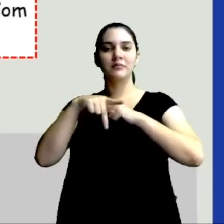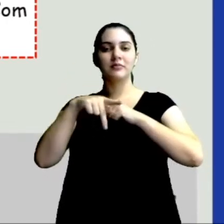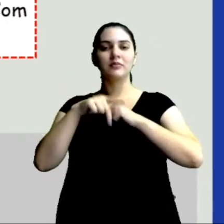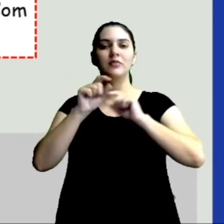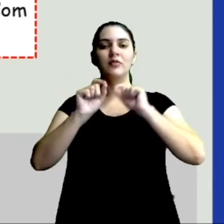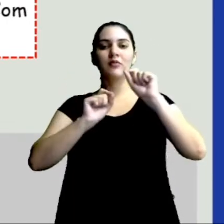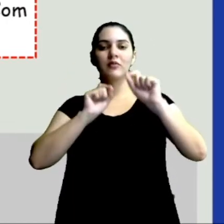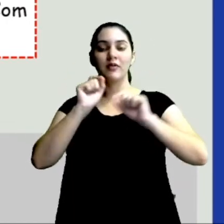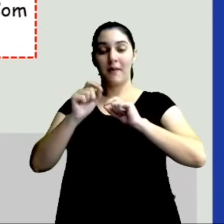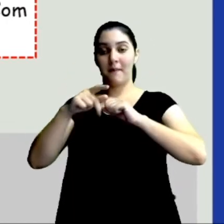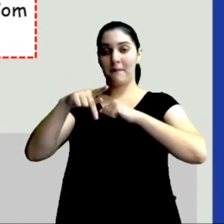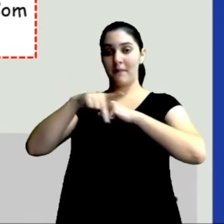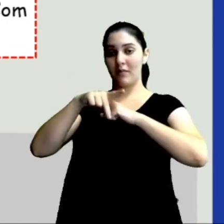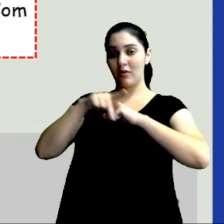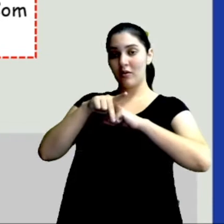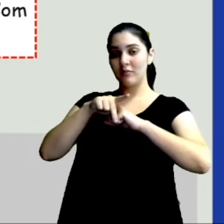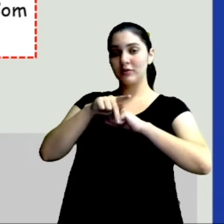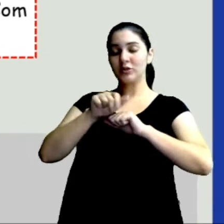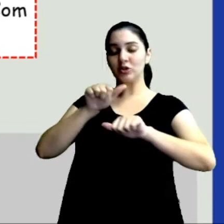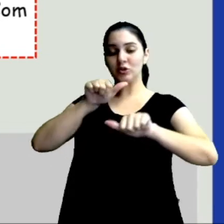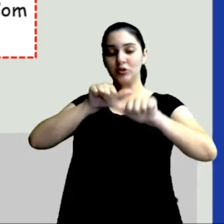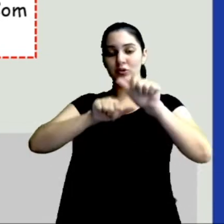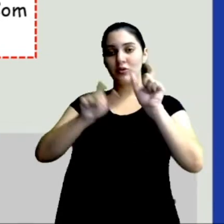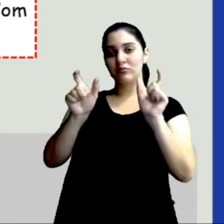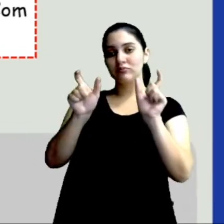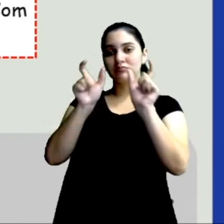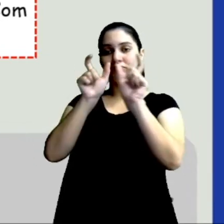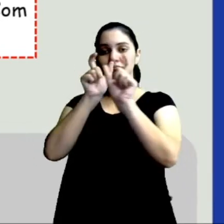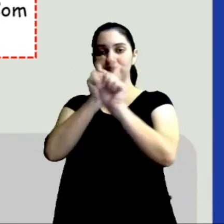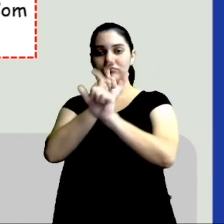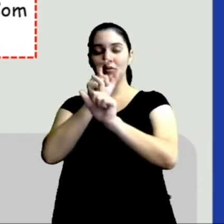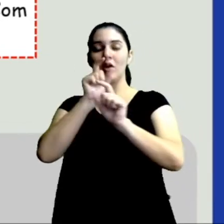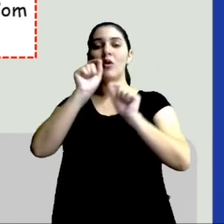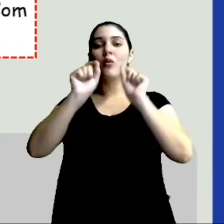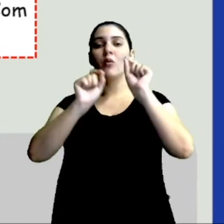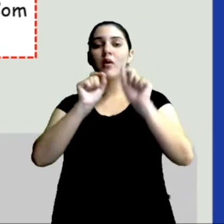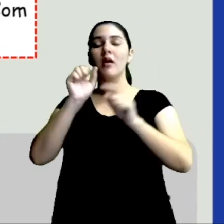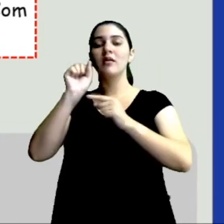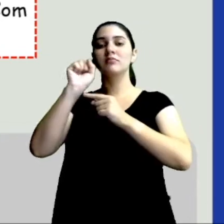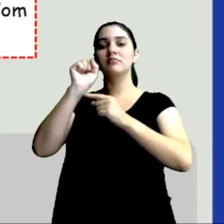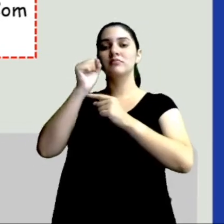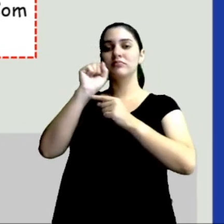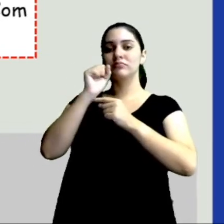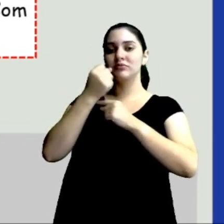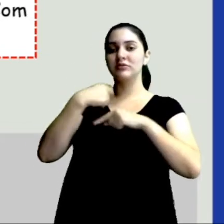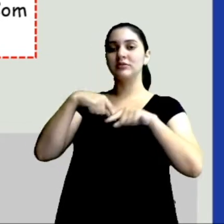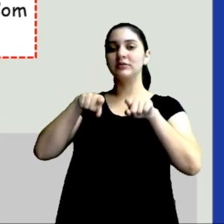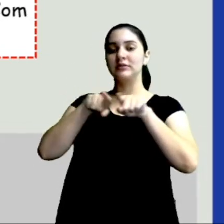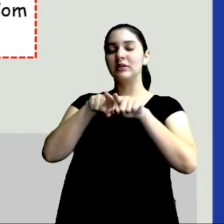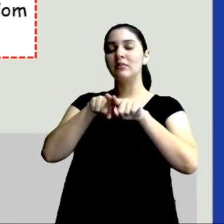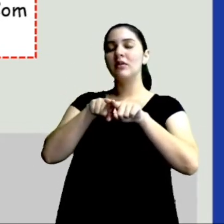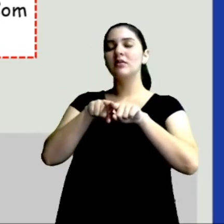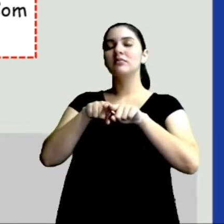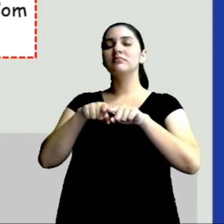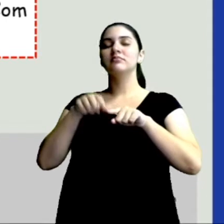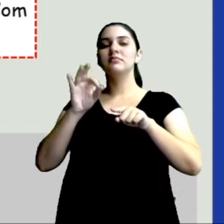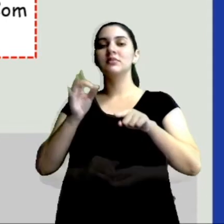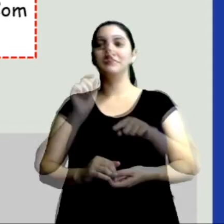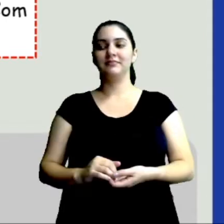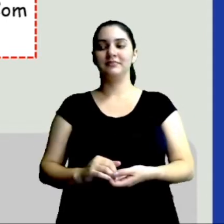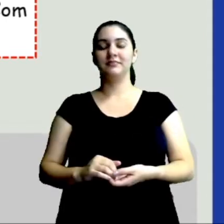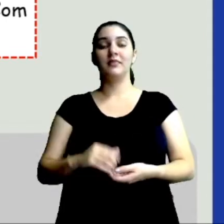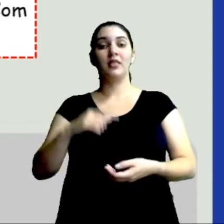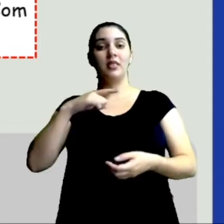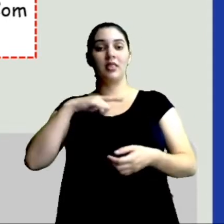palavras que substitui ou acompanha o substantivo, também conhecido aí como o nome,